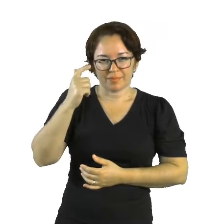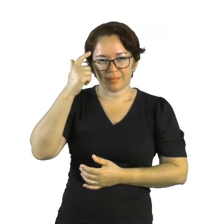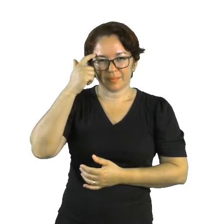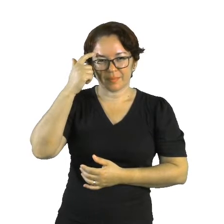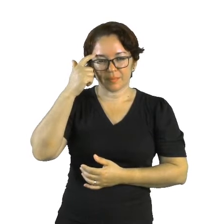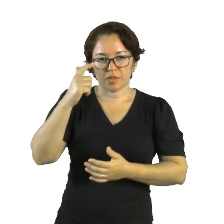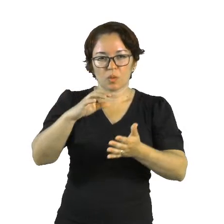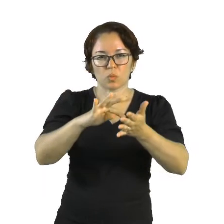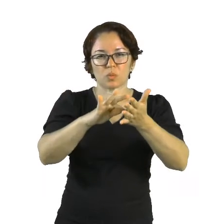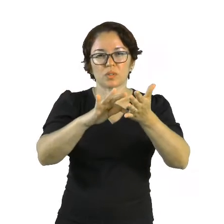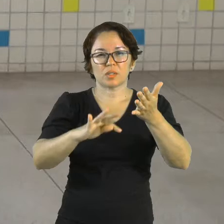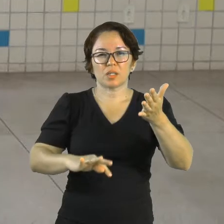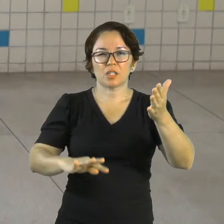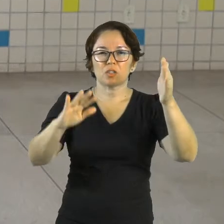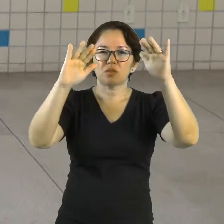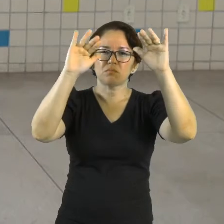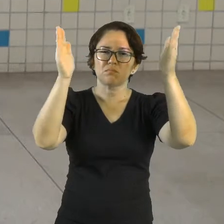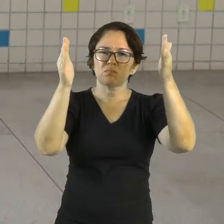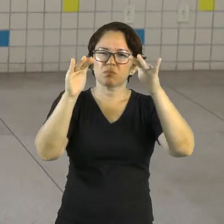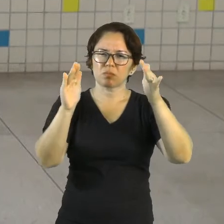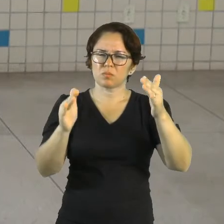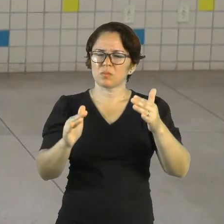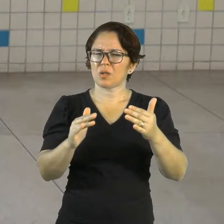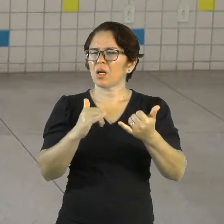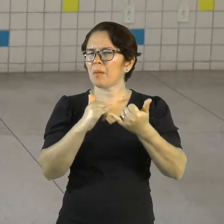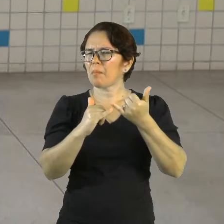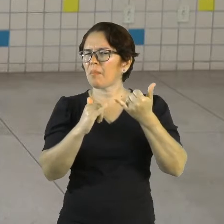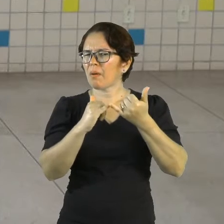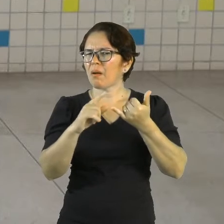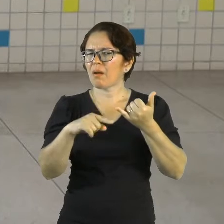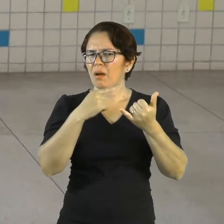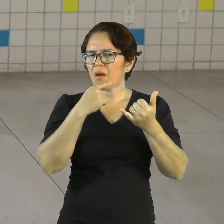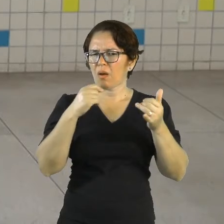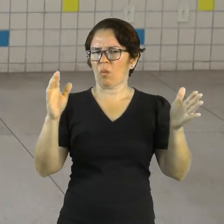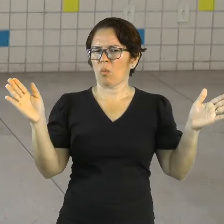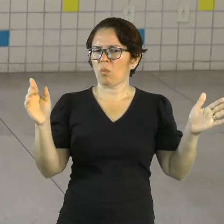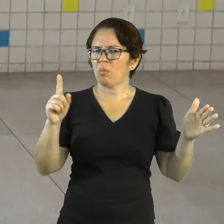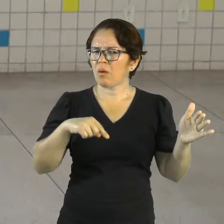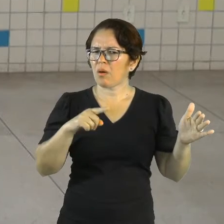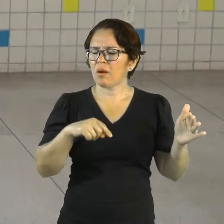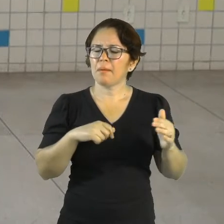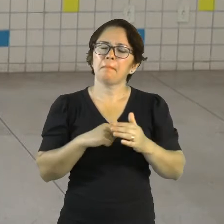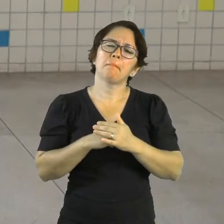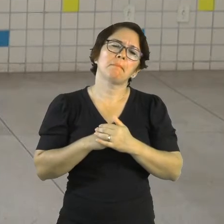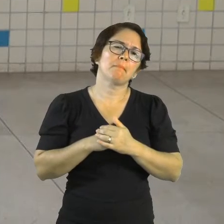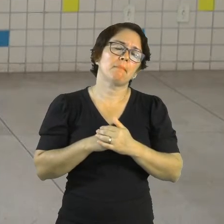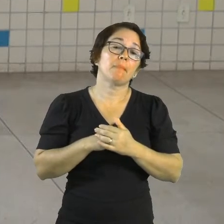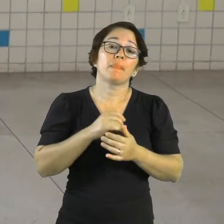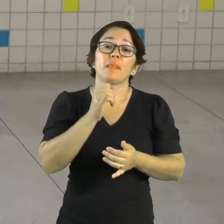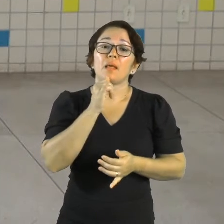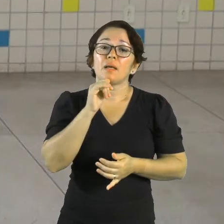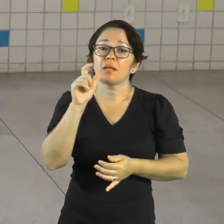braços abertos? Será por qual motivo que o Sérgio Caparelli